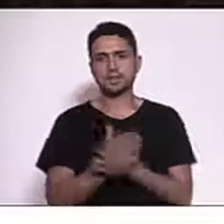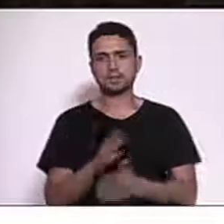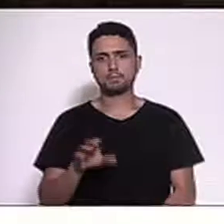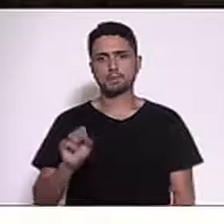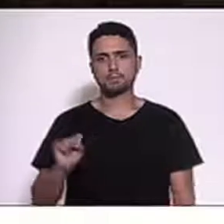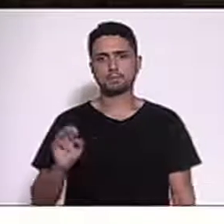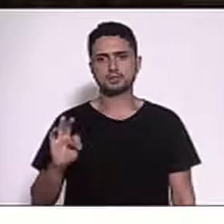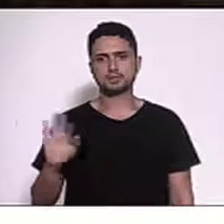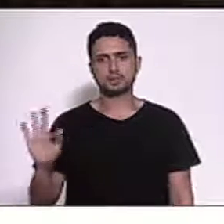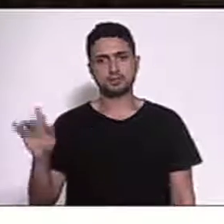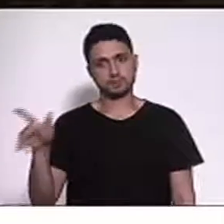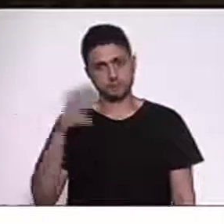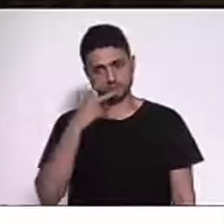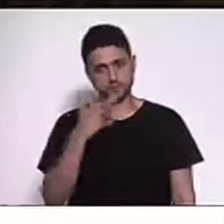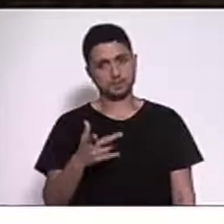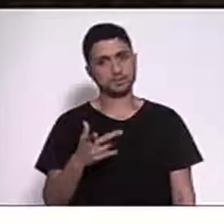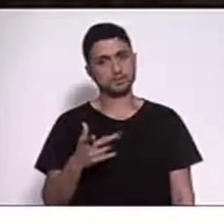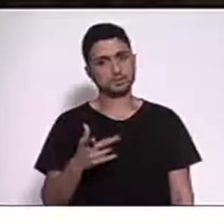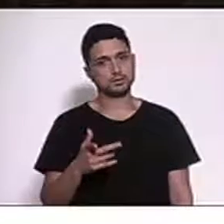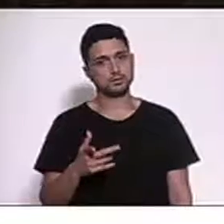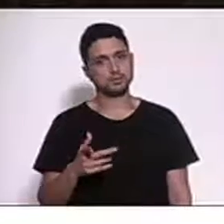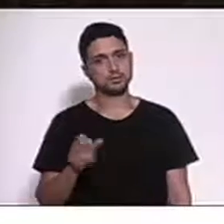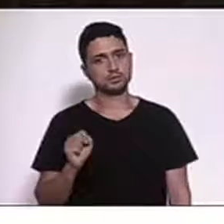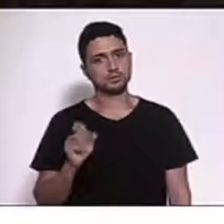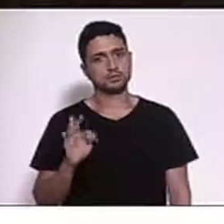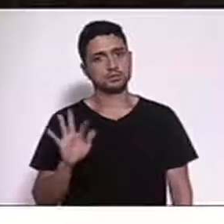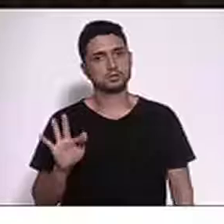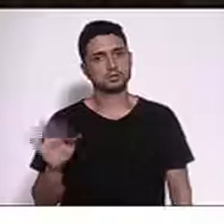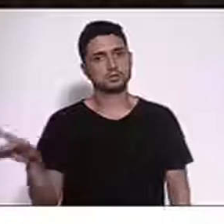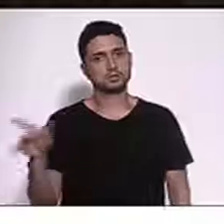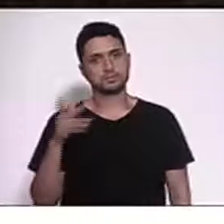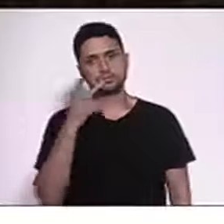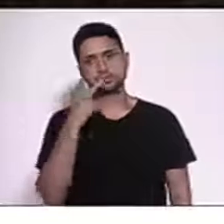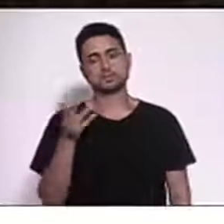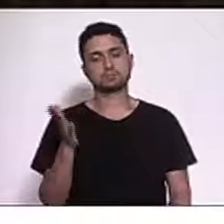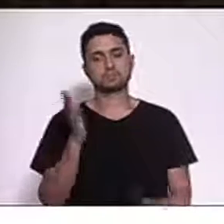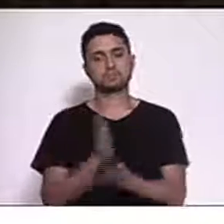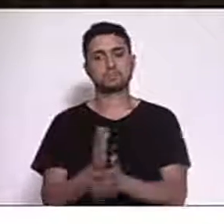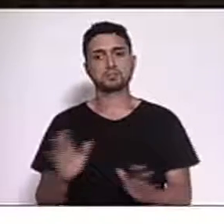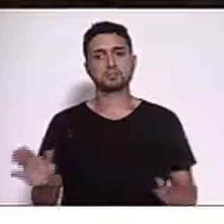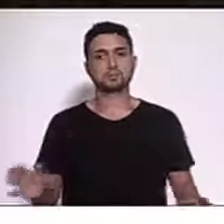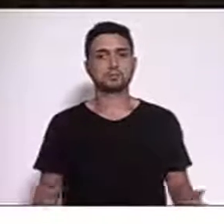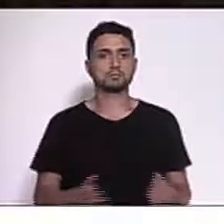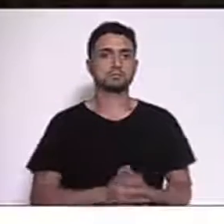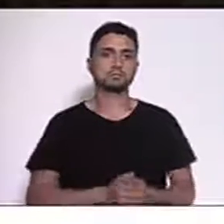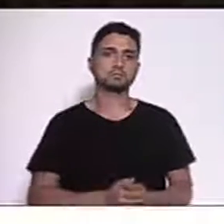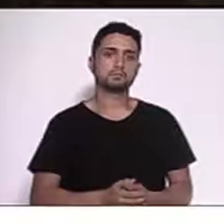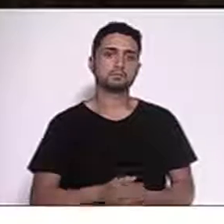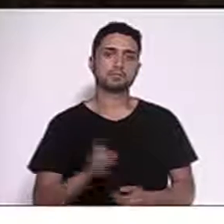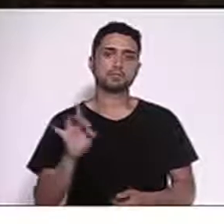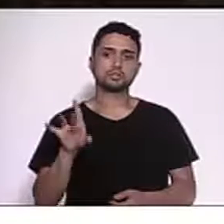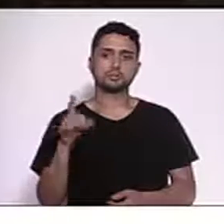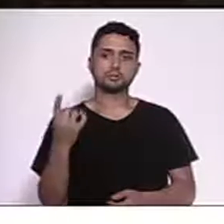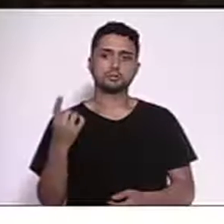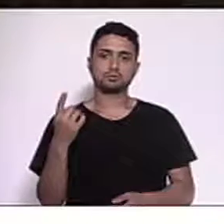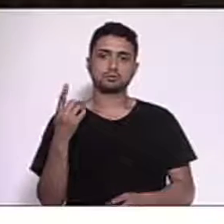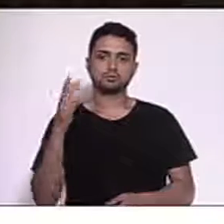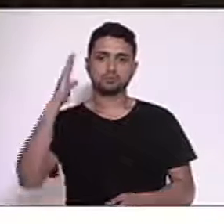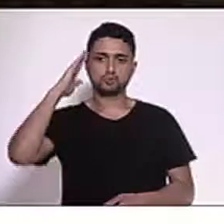aí, né? O Supremo Tribunal Federal, ele pode ser extinto, basta um soldado e um